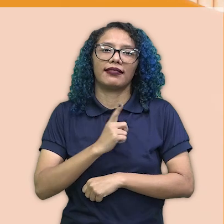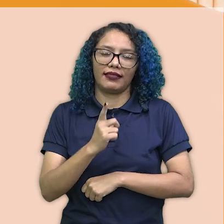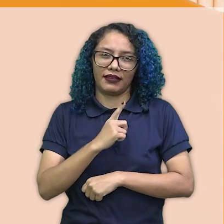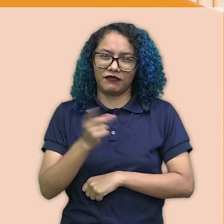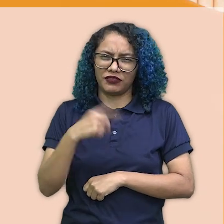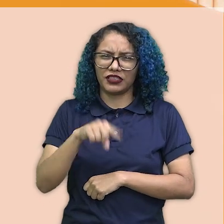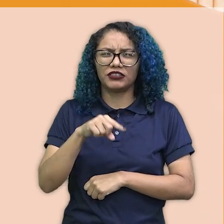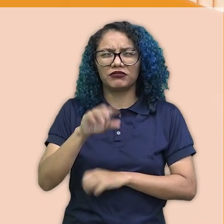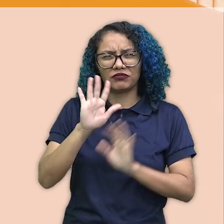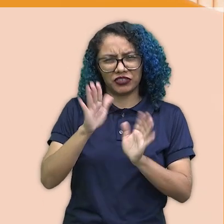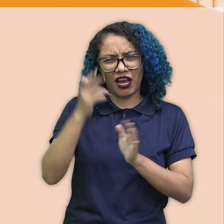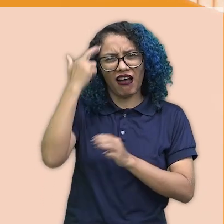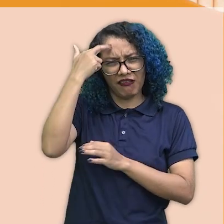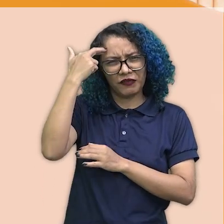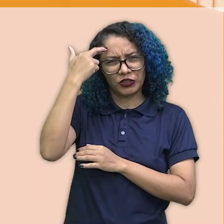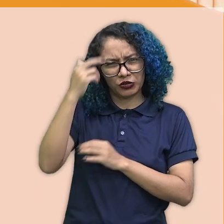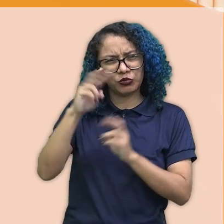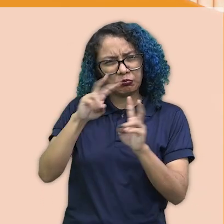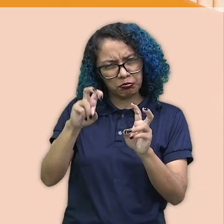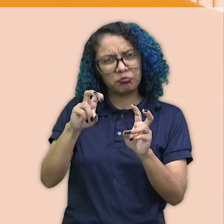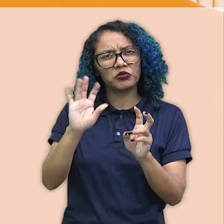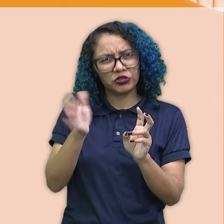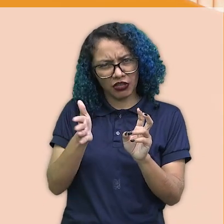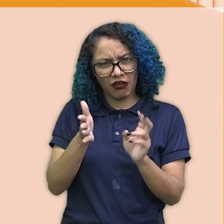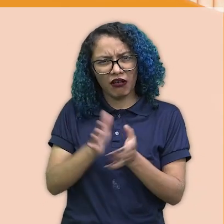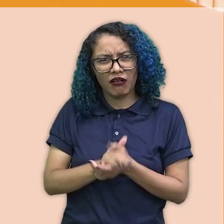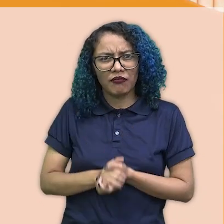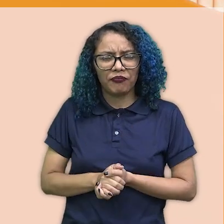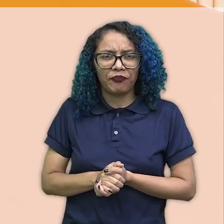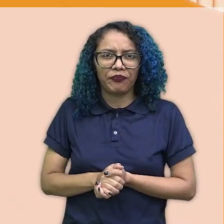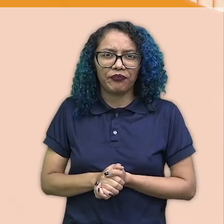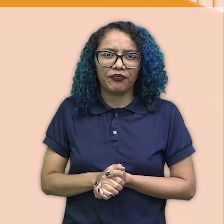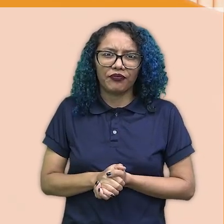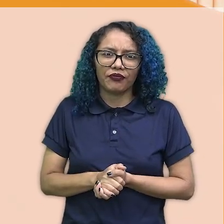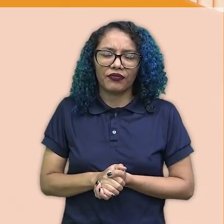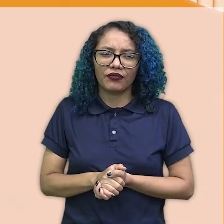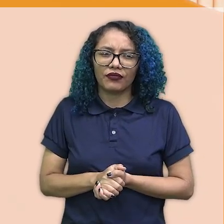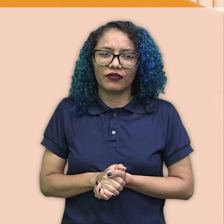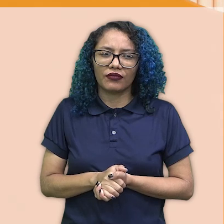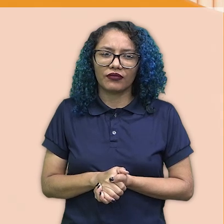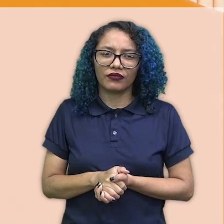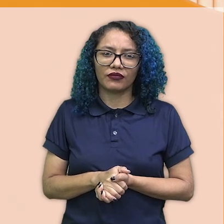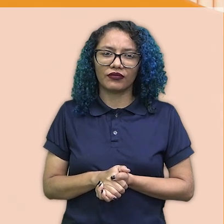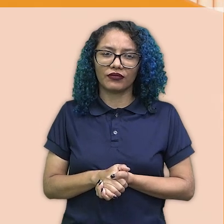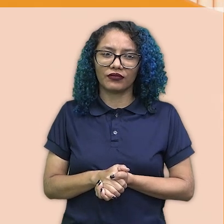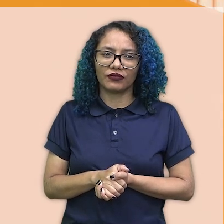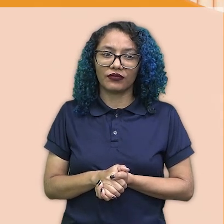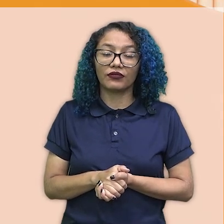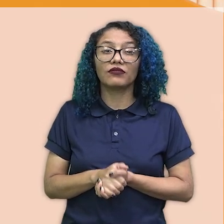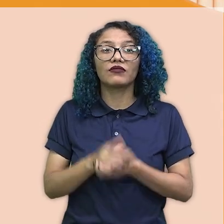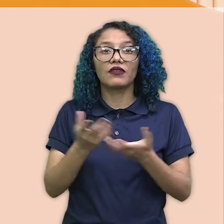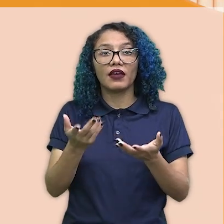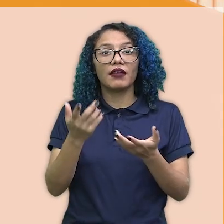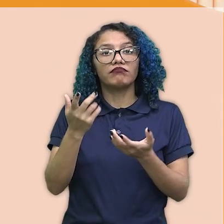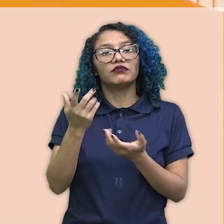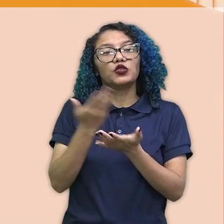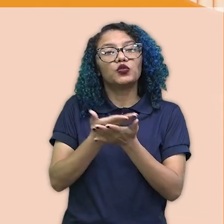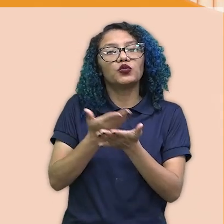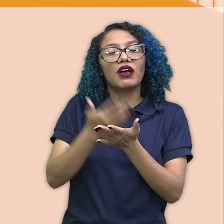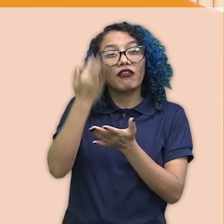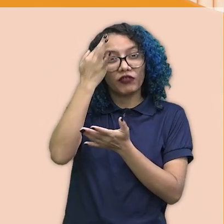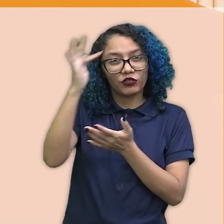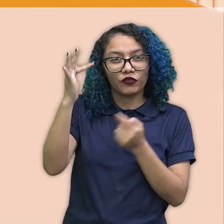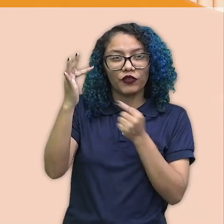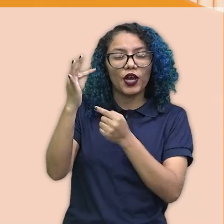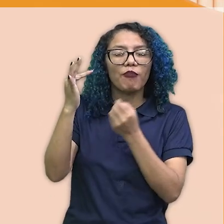Já pararam para pensar nisso? Não é? Já pararam para analisar? A filosofia, ela é